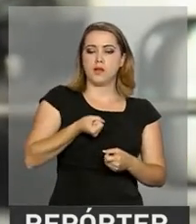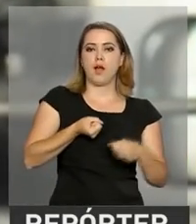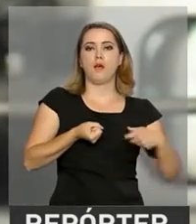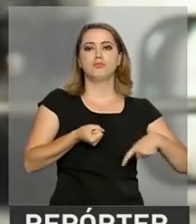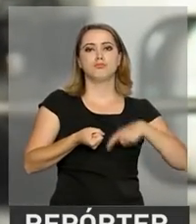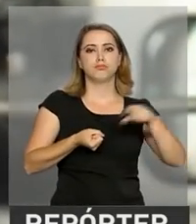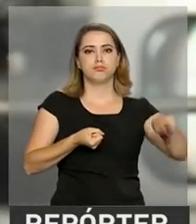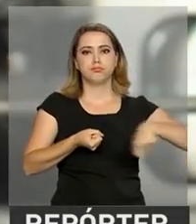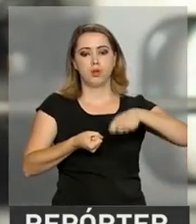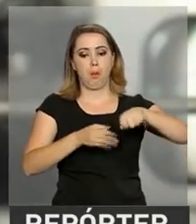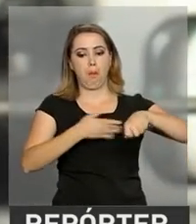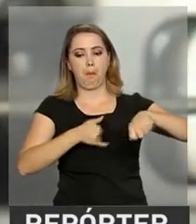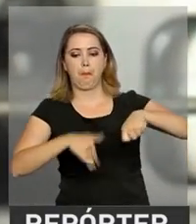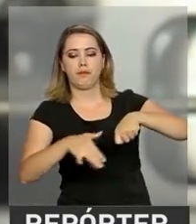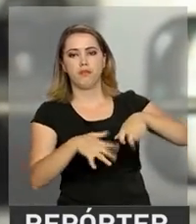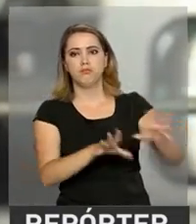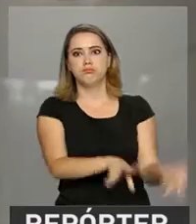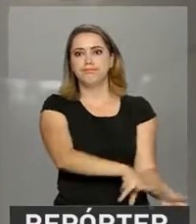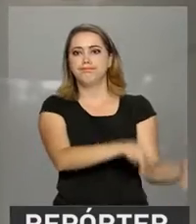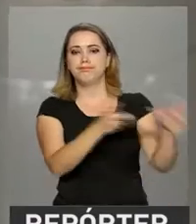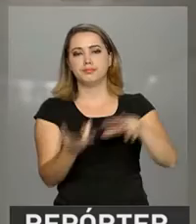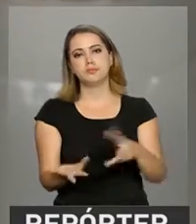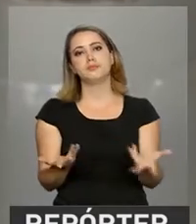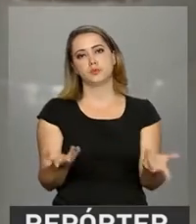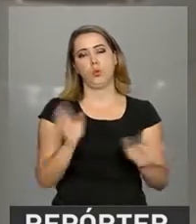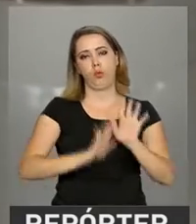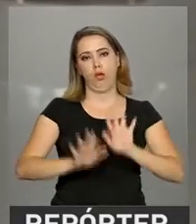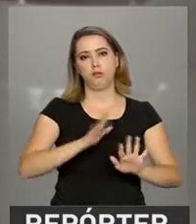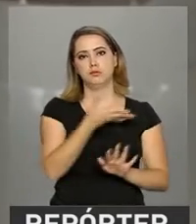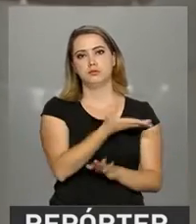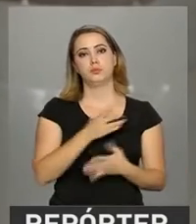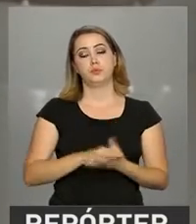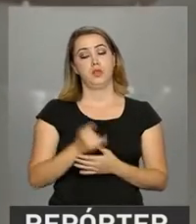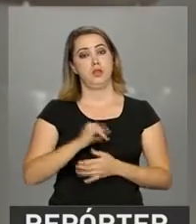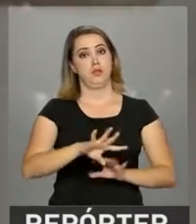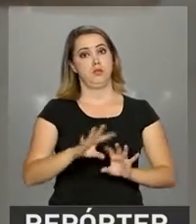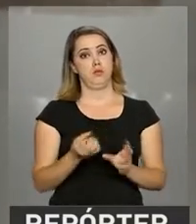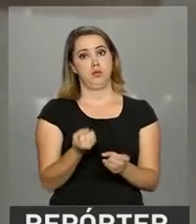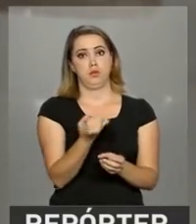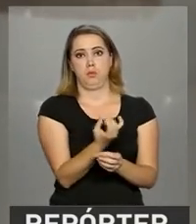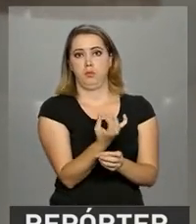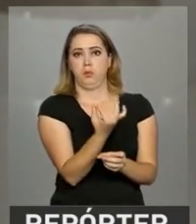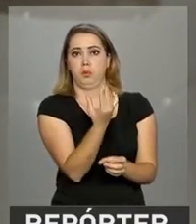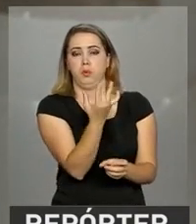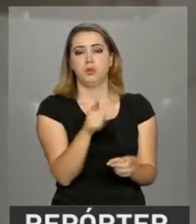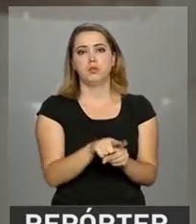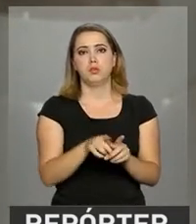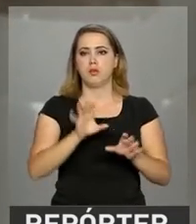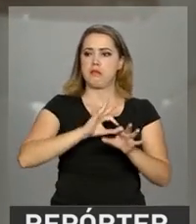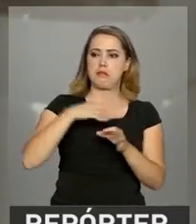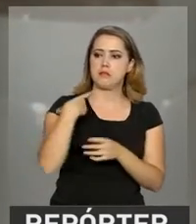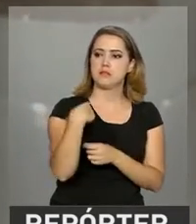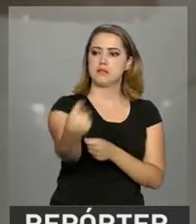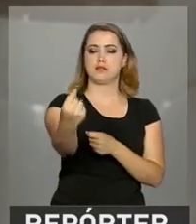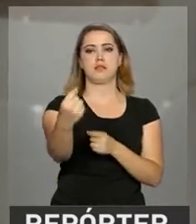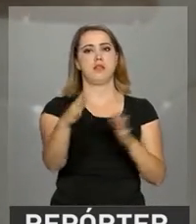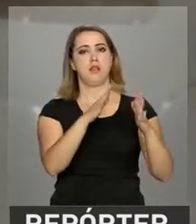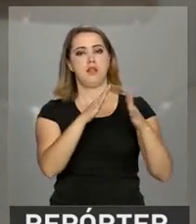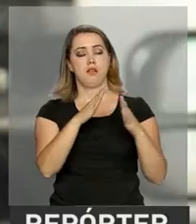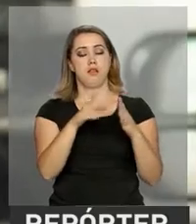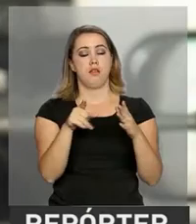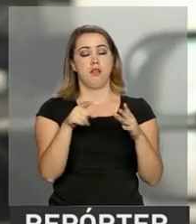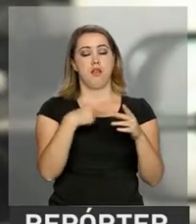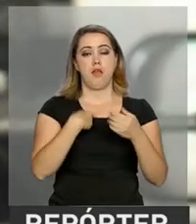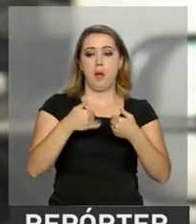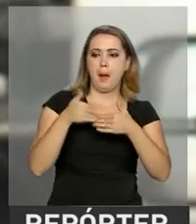fogão porque você pode bater pode cair também e se ocorrer algum vazamento a dica é deixar a casa bem ventilada